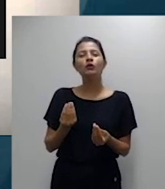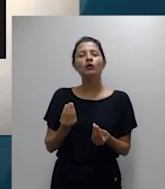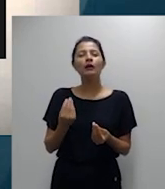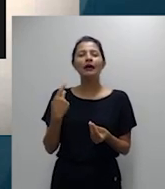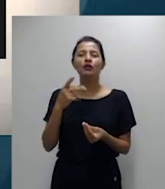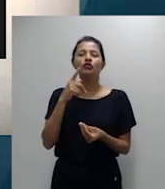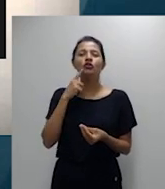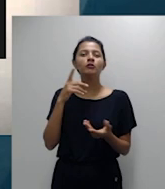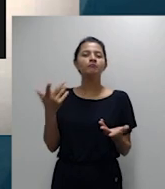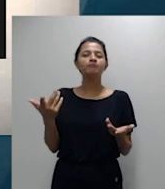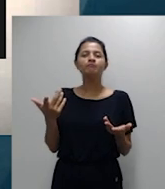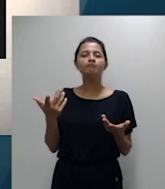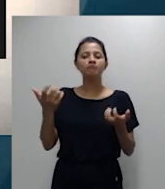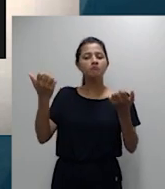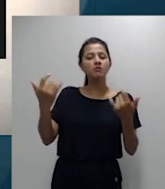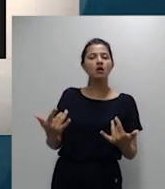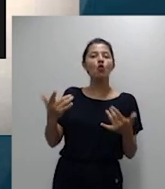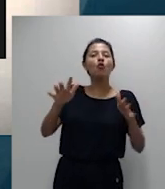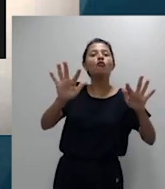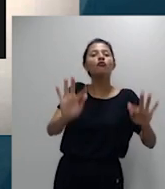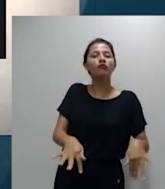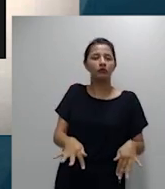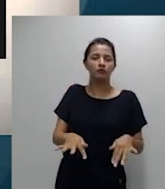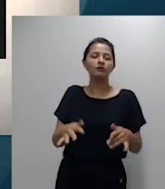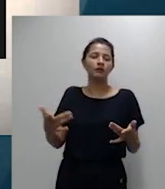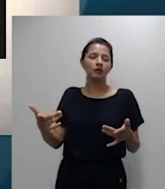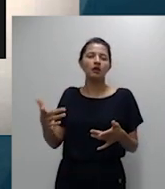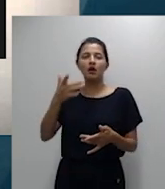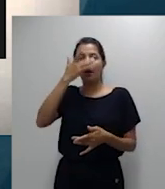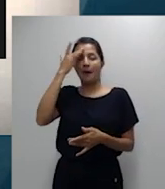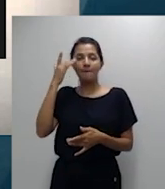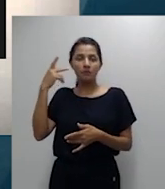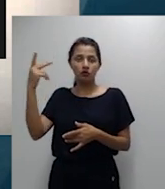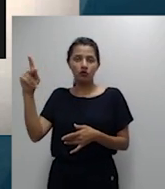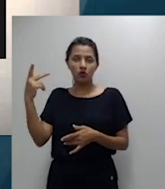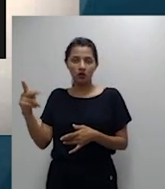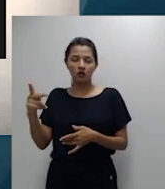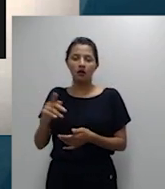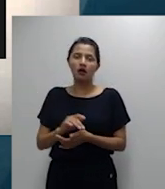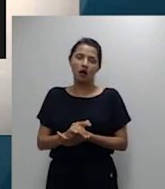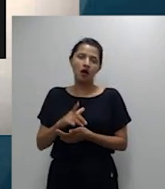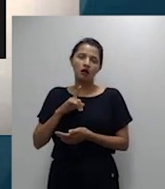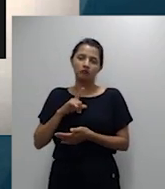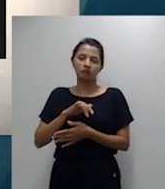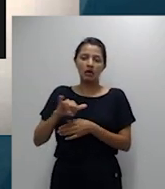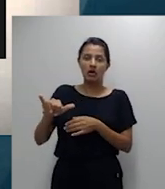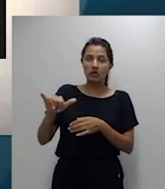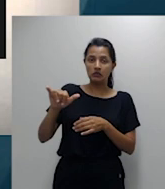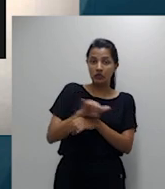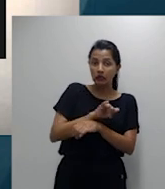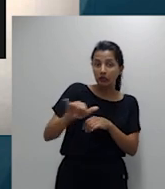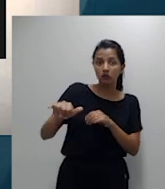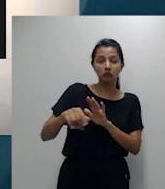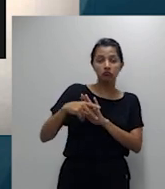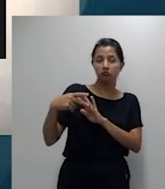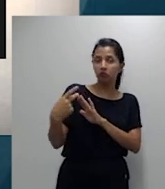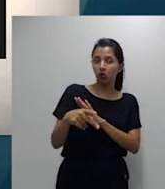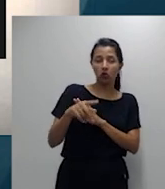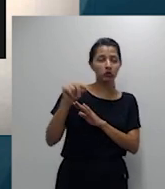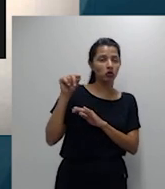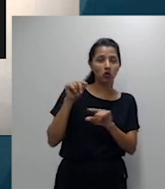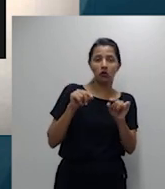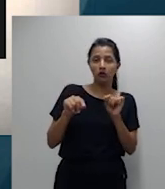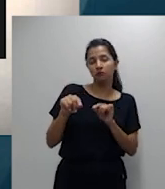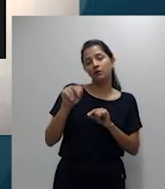determinar enfim autoridade impetrada que adote as medidas necessárias tem dentes aqui